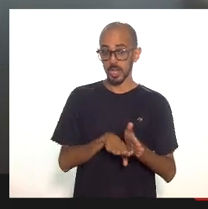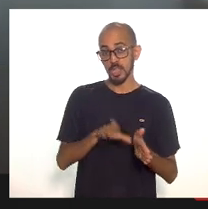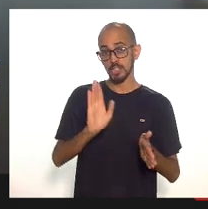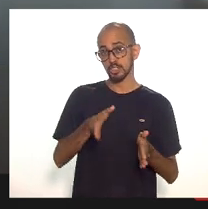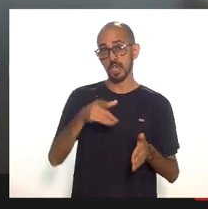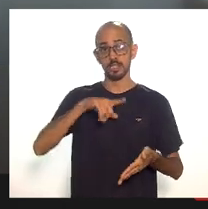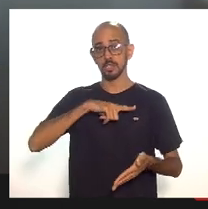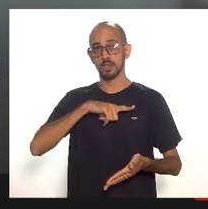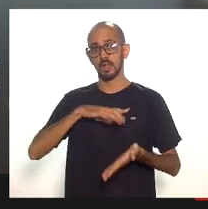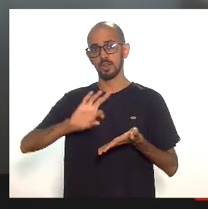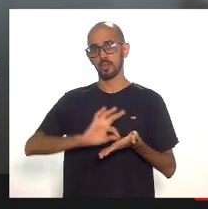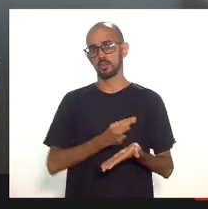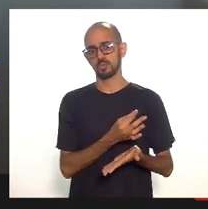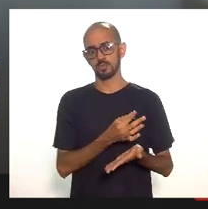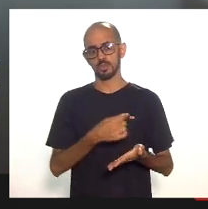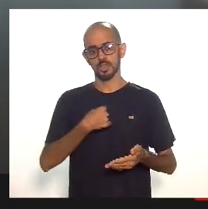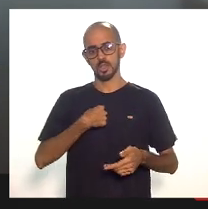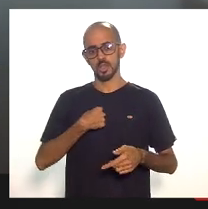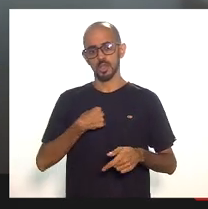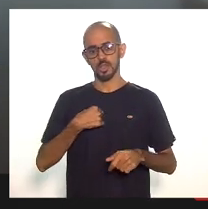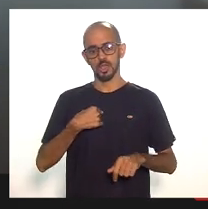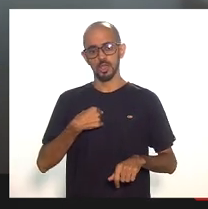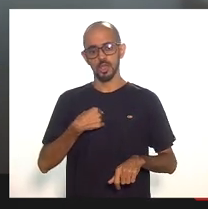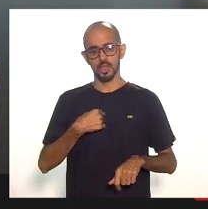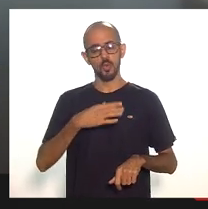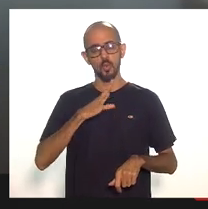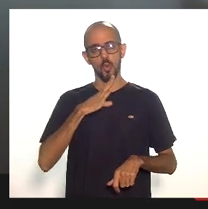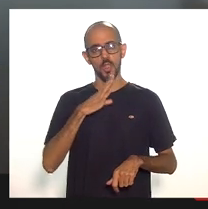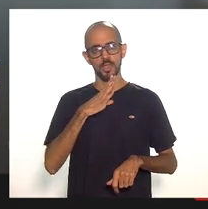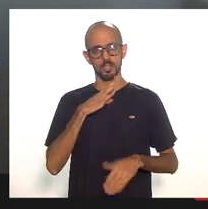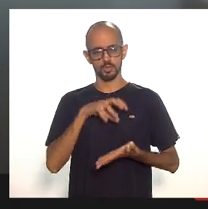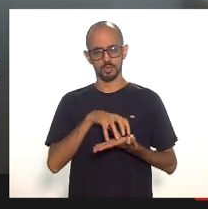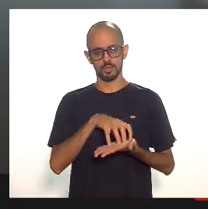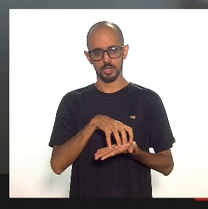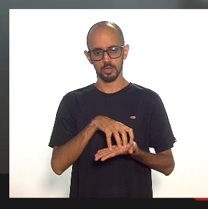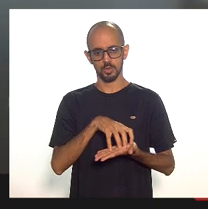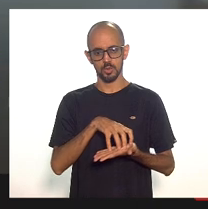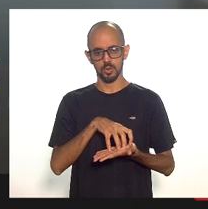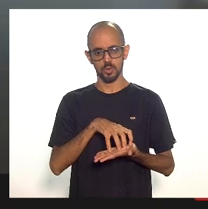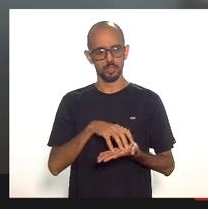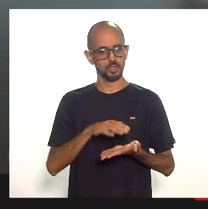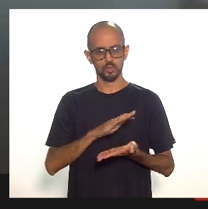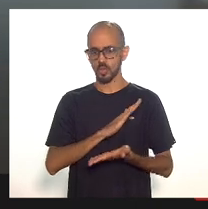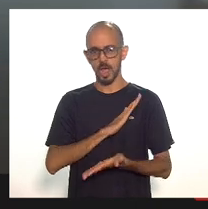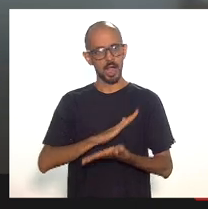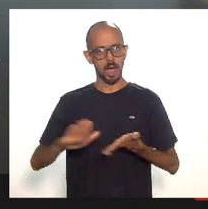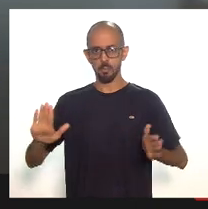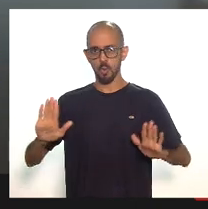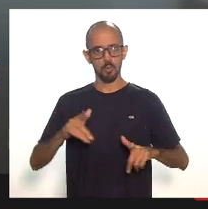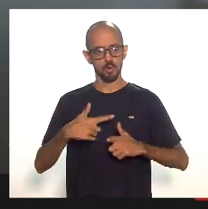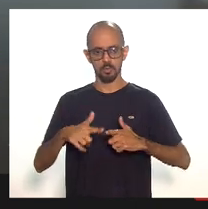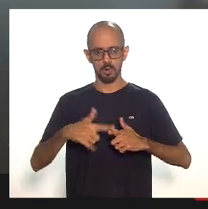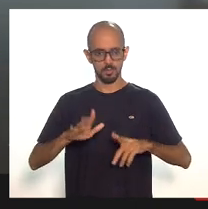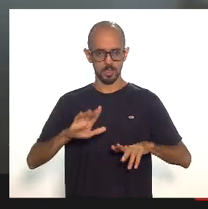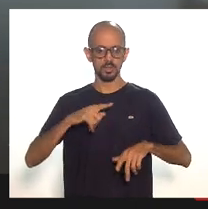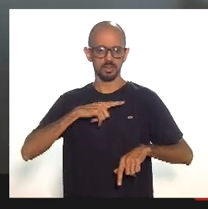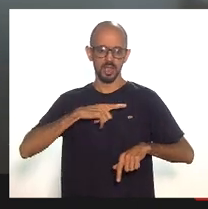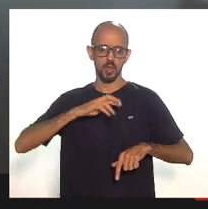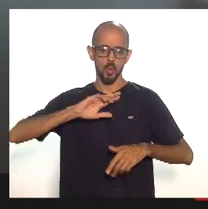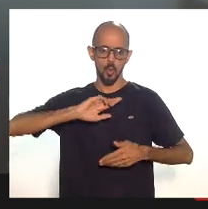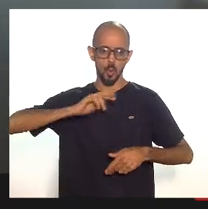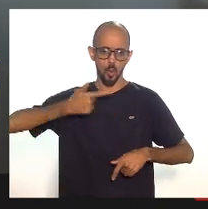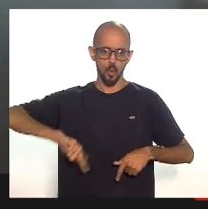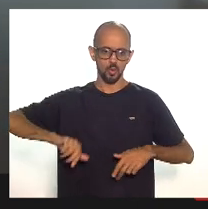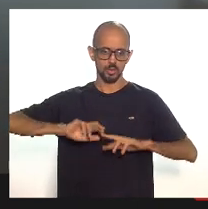de onde eu vim, no Ministério Público, 10 anos, eu conhecia bem esse setor. Então, isso aí acabou. Tem muitas outras coisas que estão colocadas.